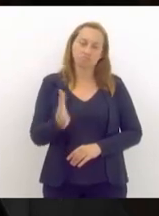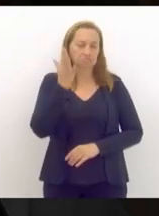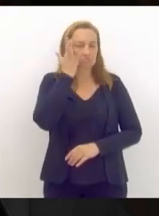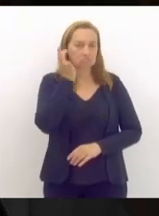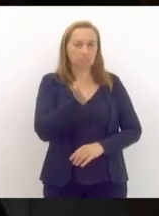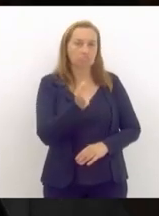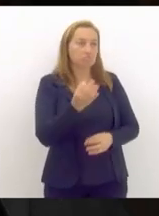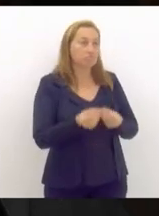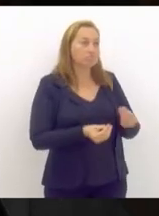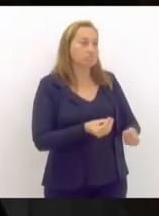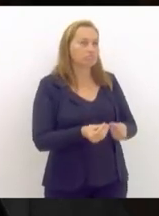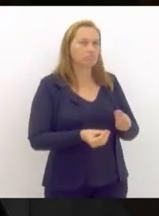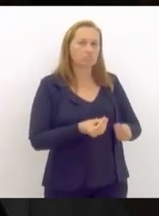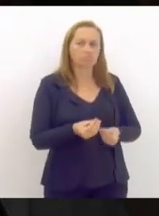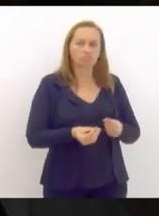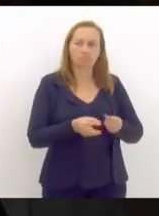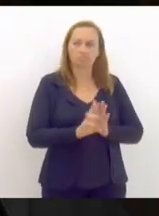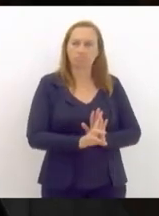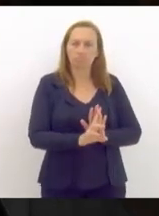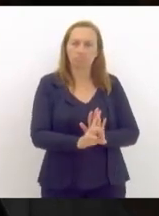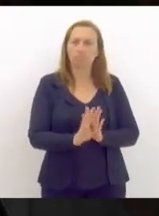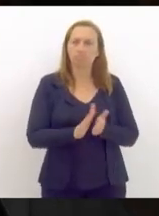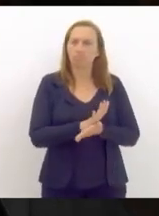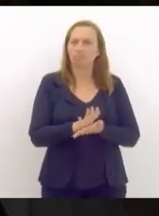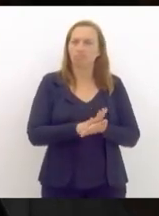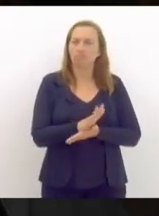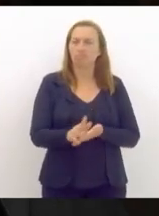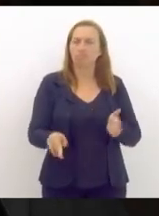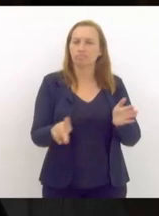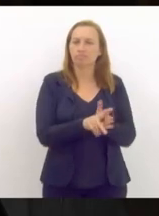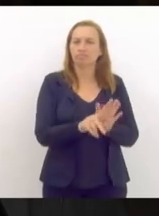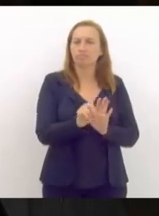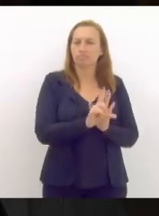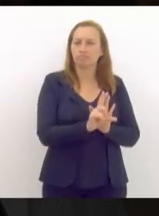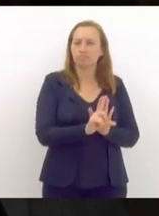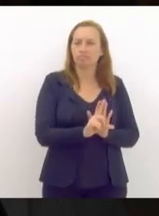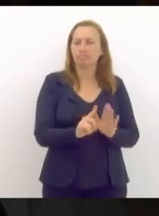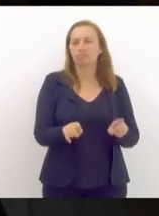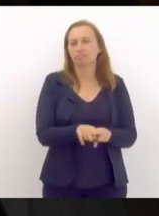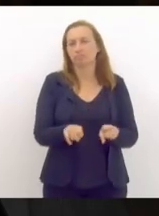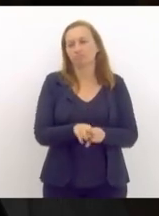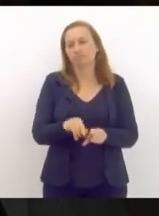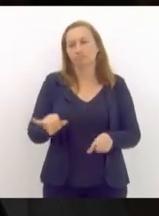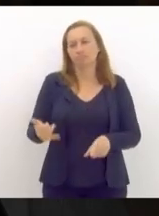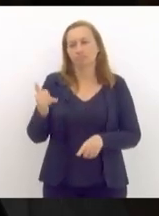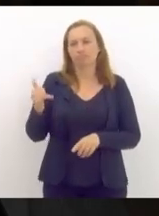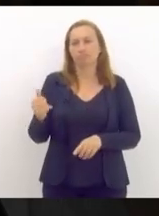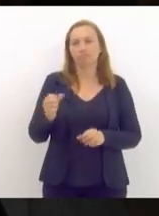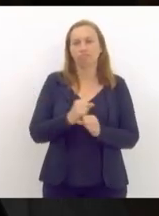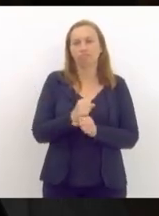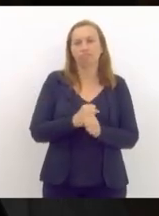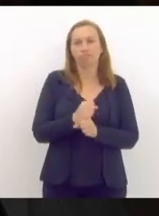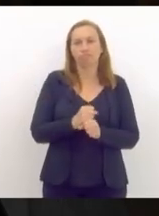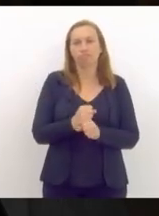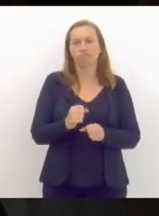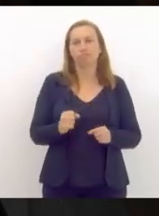mágico, porque ela não representa nem o que estava na Lei 9436, nem a inflação daquele ano. Ela pega ali um período um pouco diferente, algum arranjo